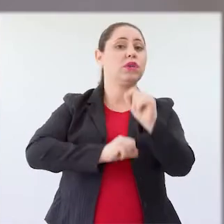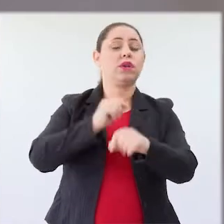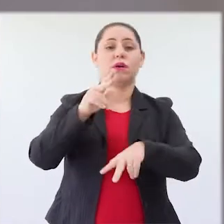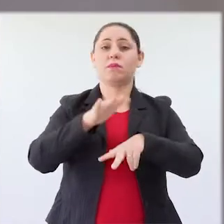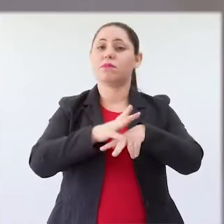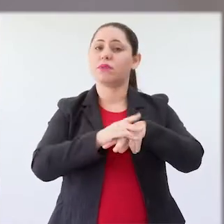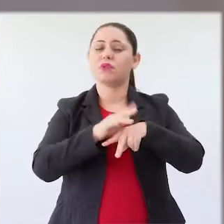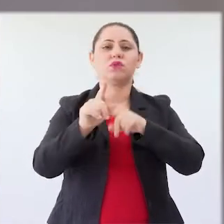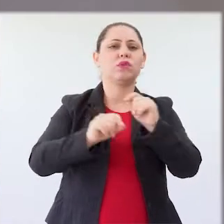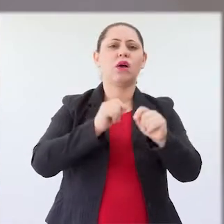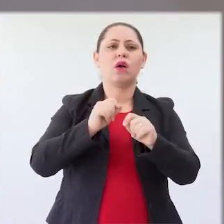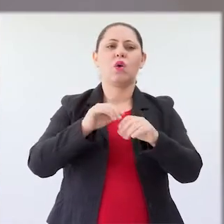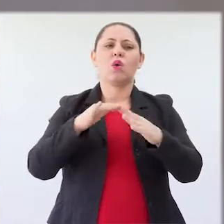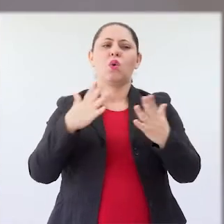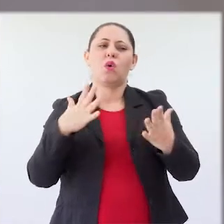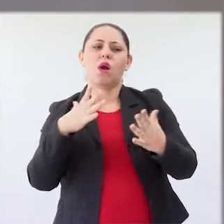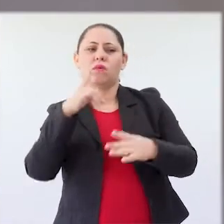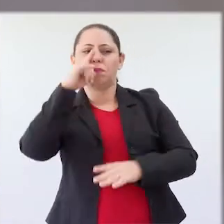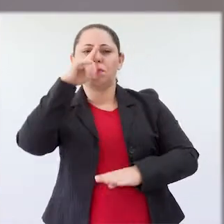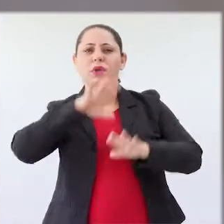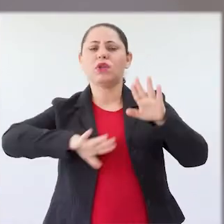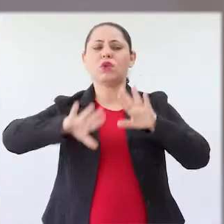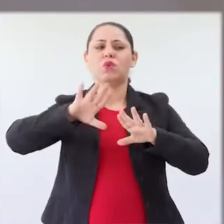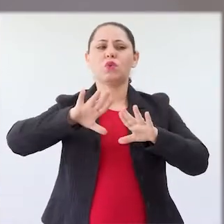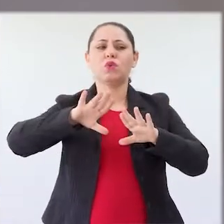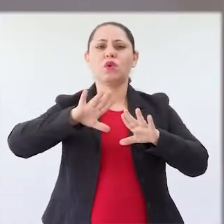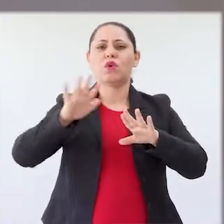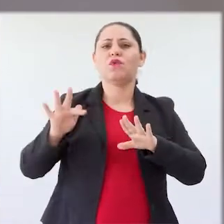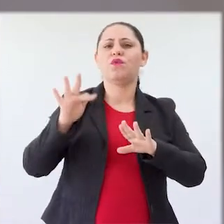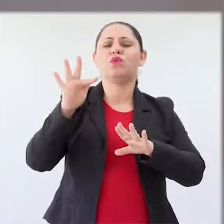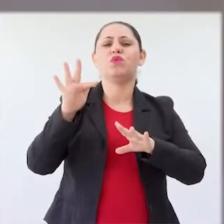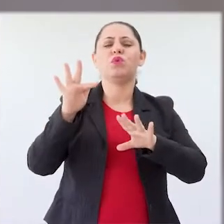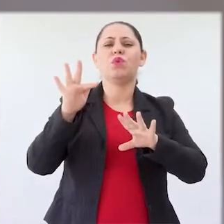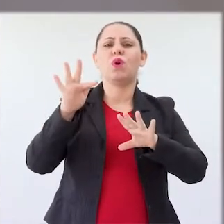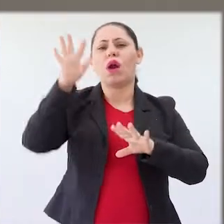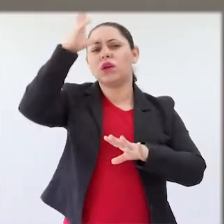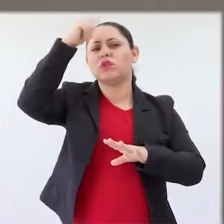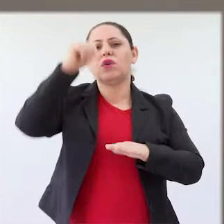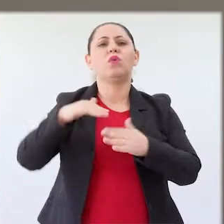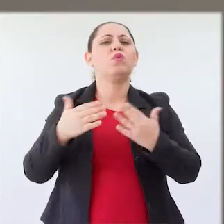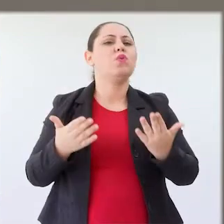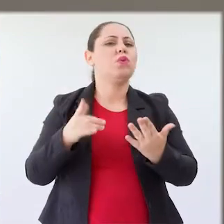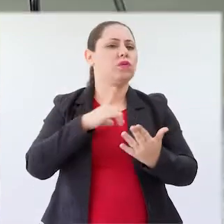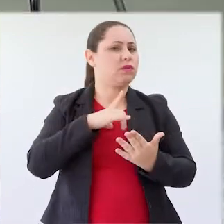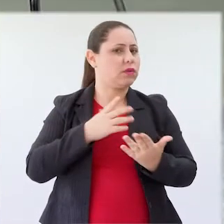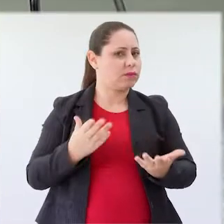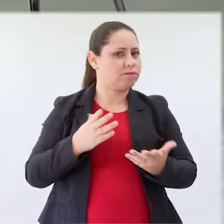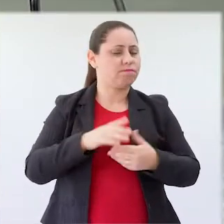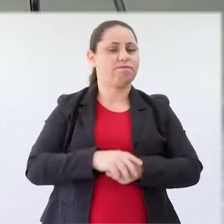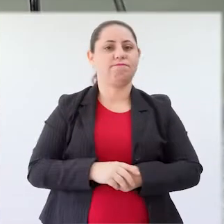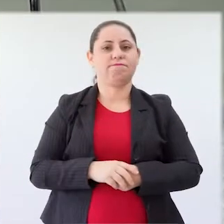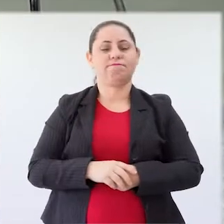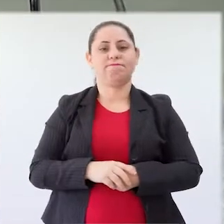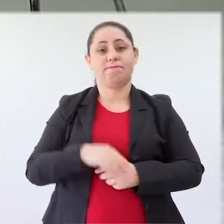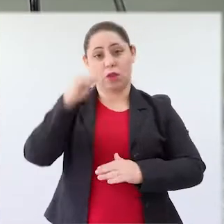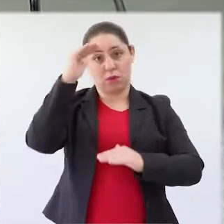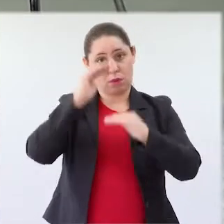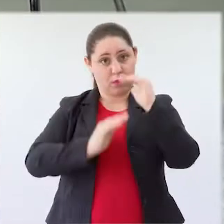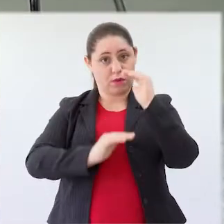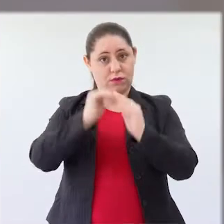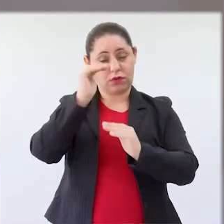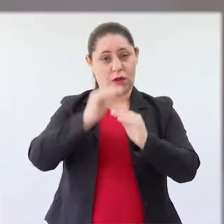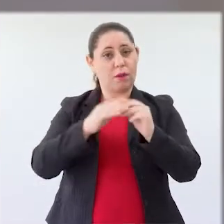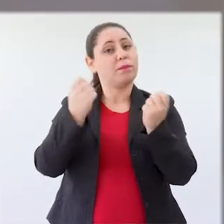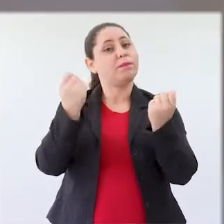ponderar. Qual é o risco e benefício? Qual resultado você vai ter com isso? Né? Então, eu acho que o profissional tem